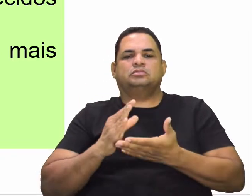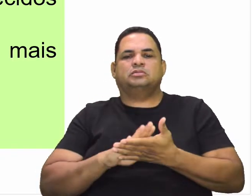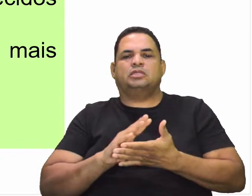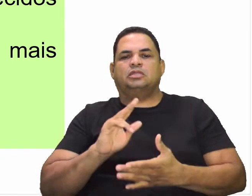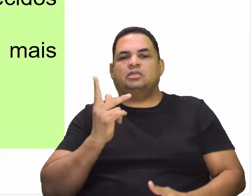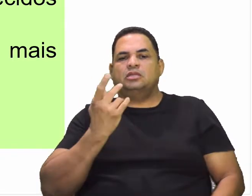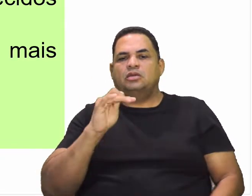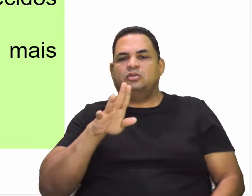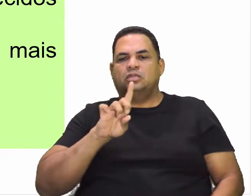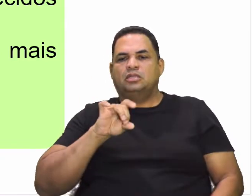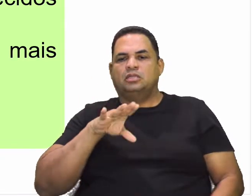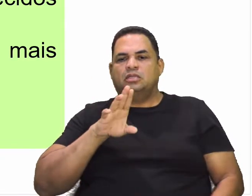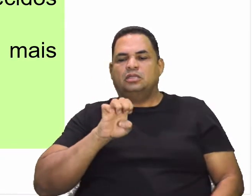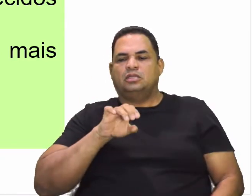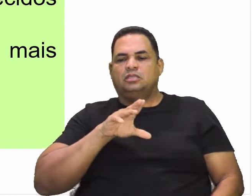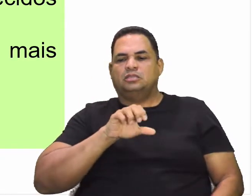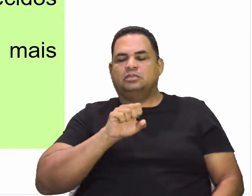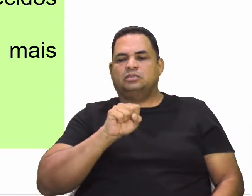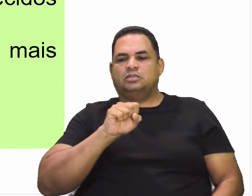neanderthalense.